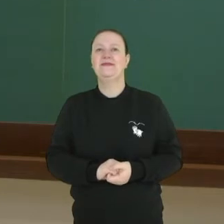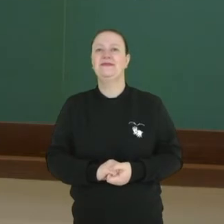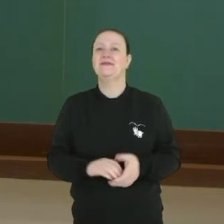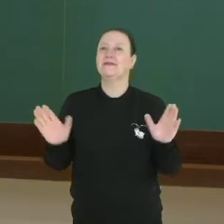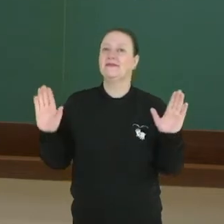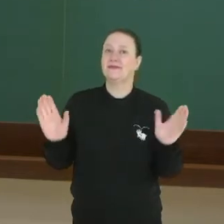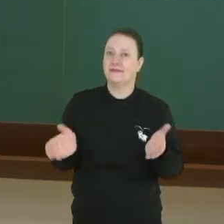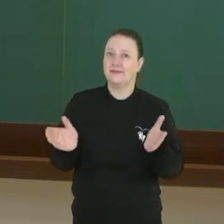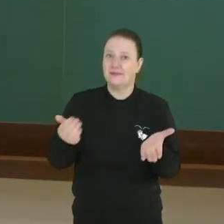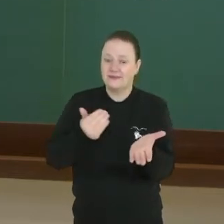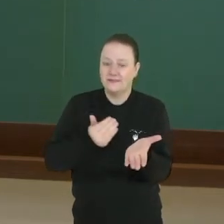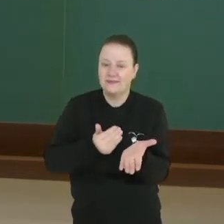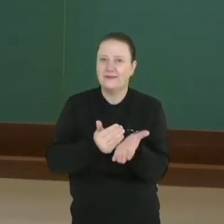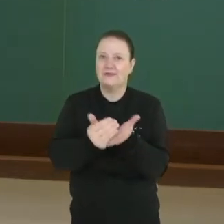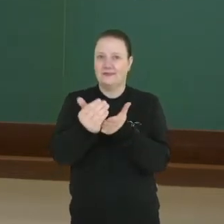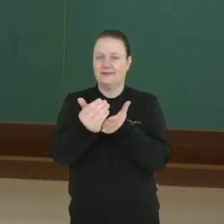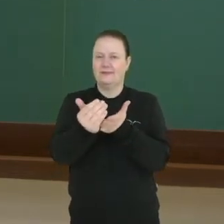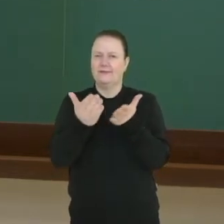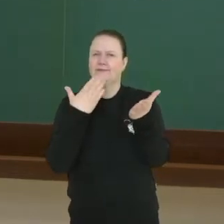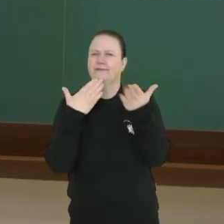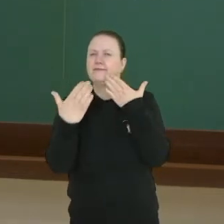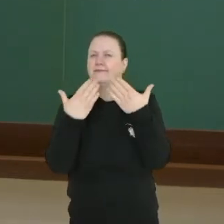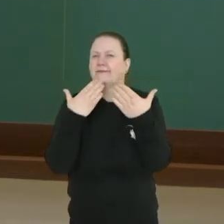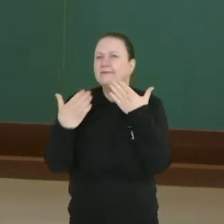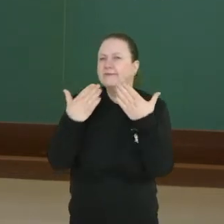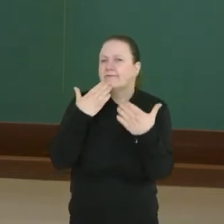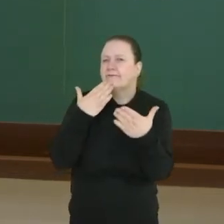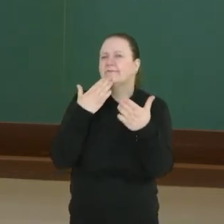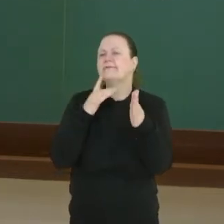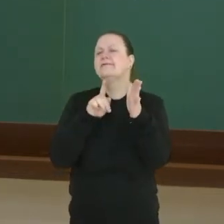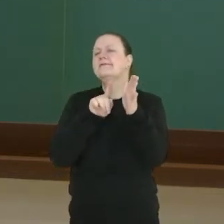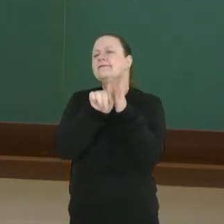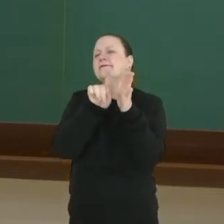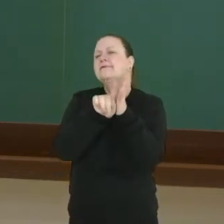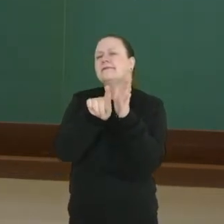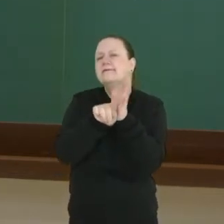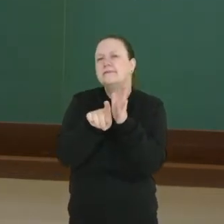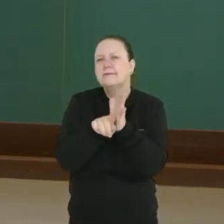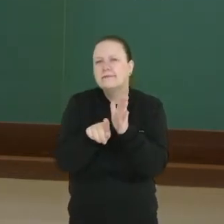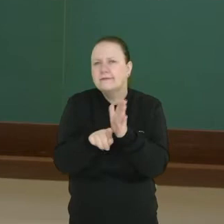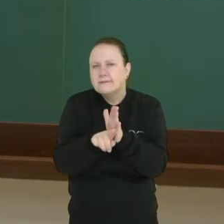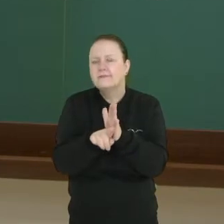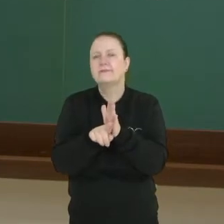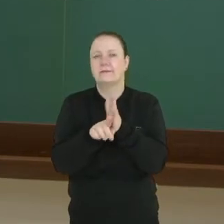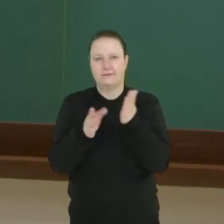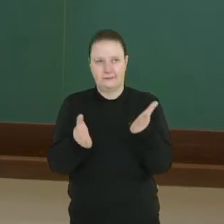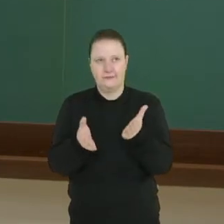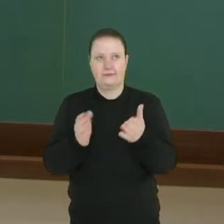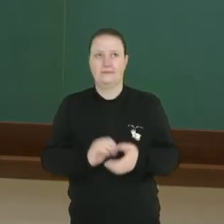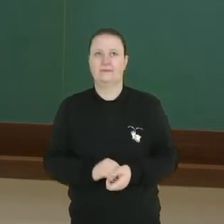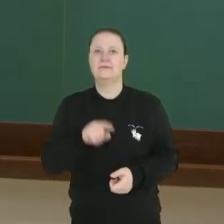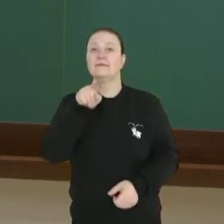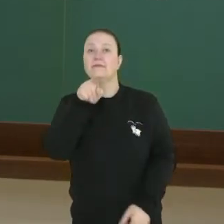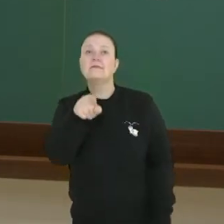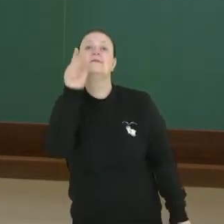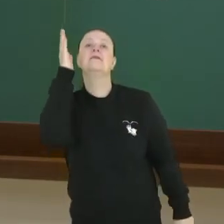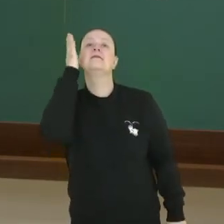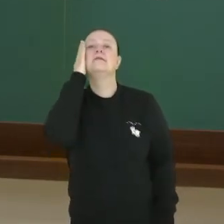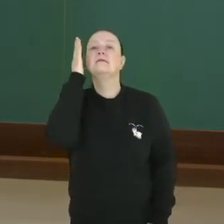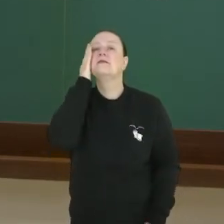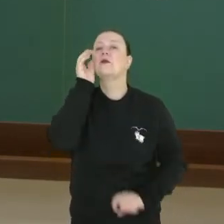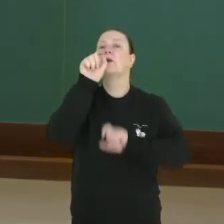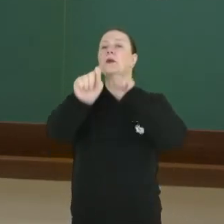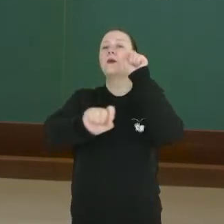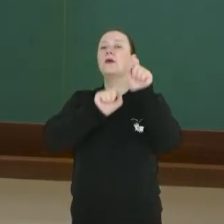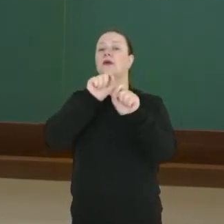Agora vamos começar a nossa conversa aqui, né? Com umas perguntinhas, tá? Você sabe o que é um